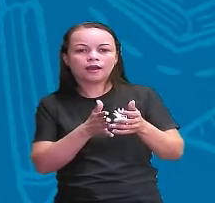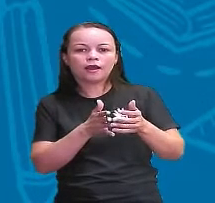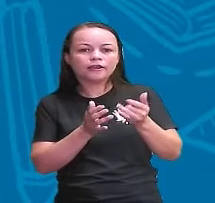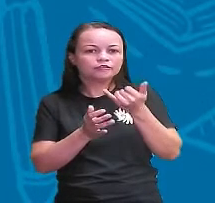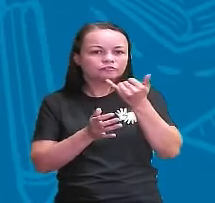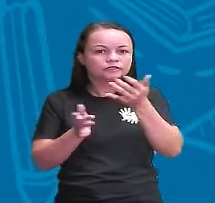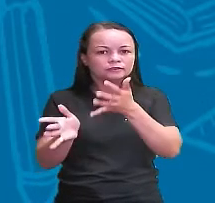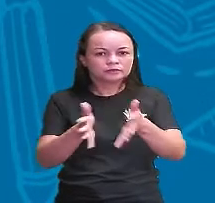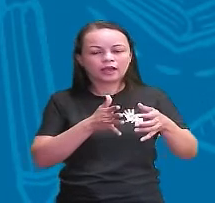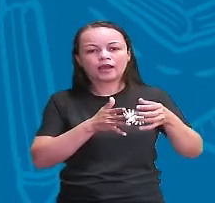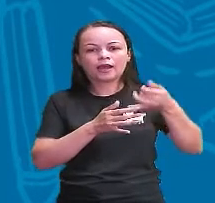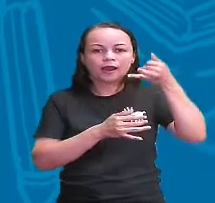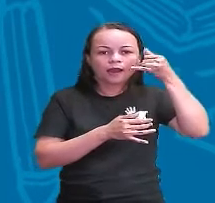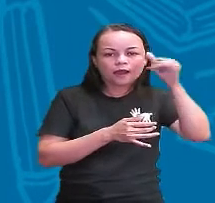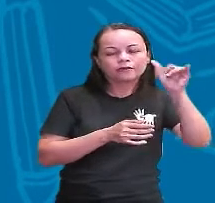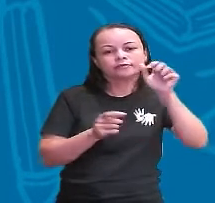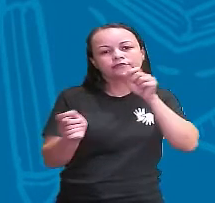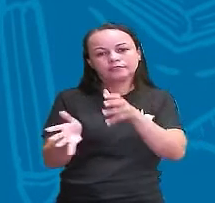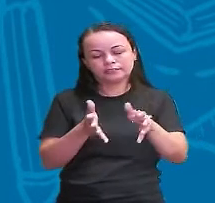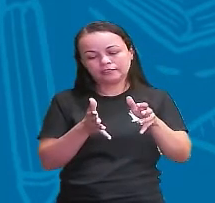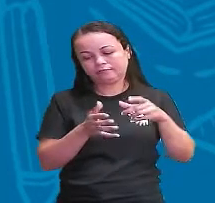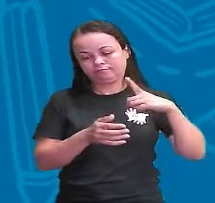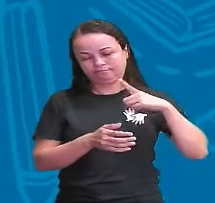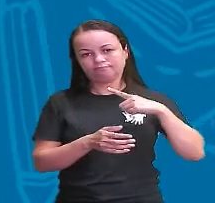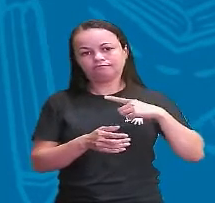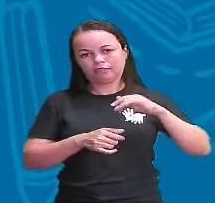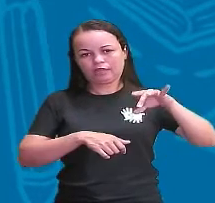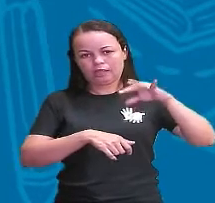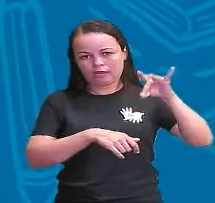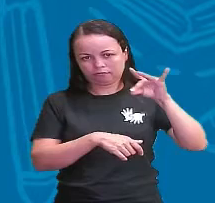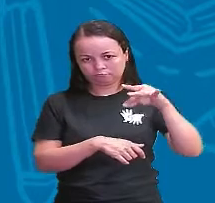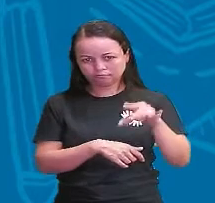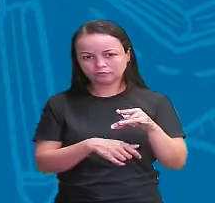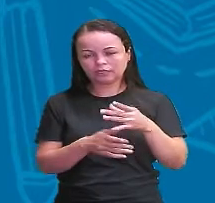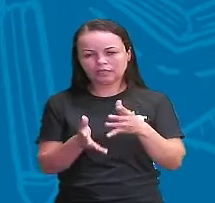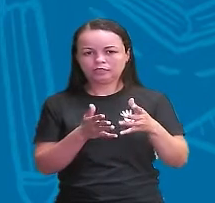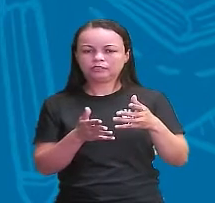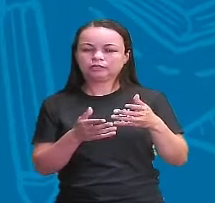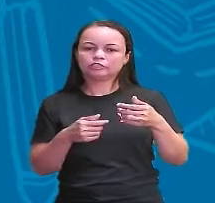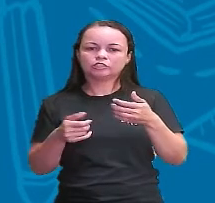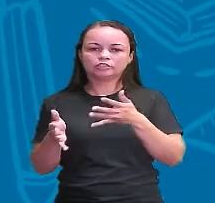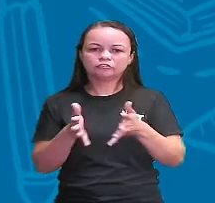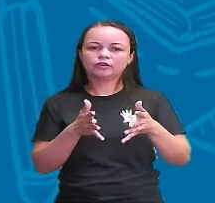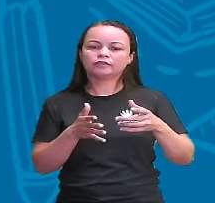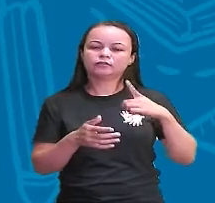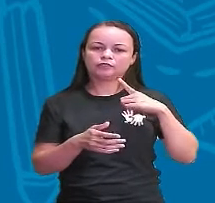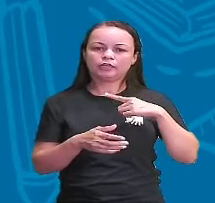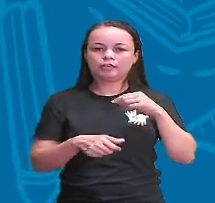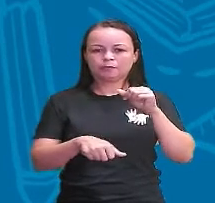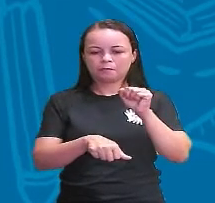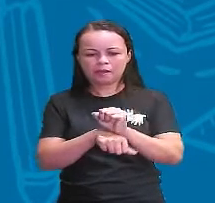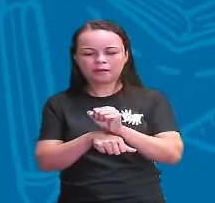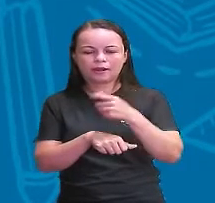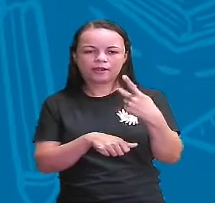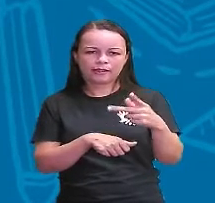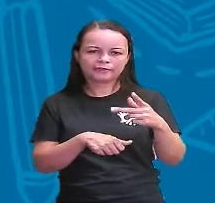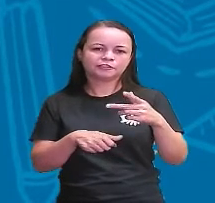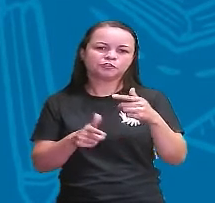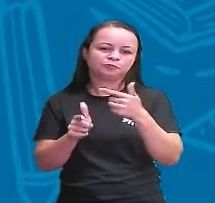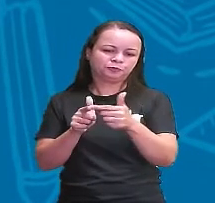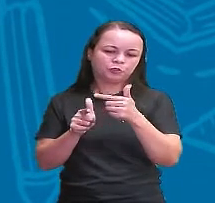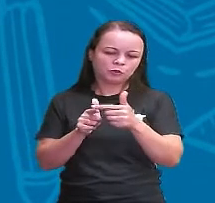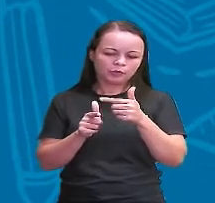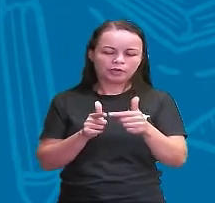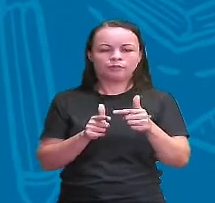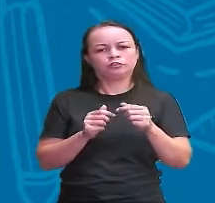tendo aqui, tá certo? Que a gente está aprimorando, que a gente vai conseguir combater todas essas questões que podem sim